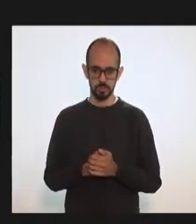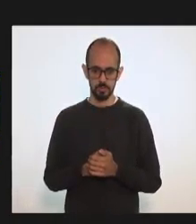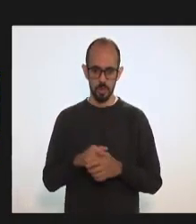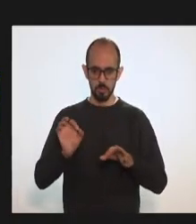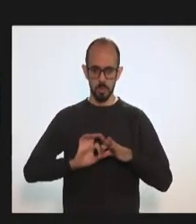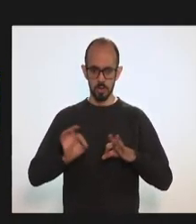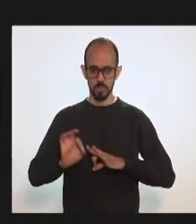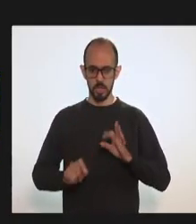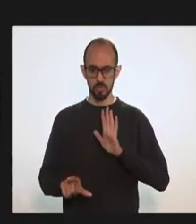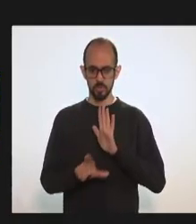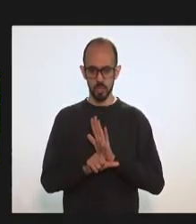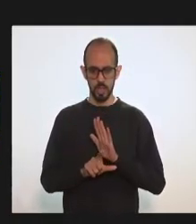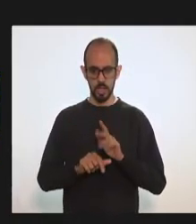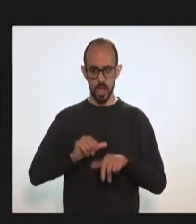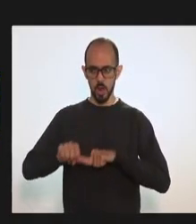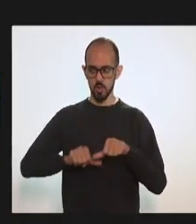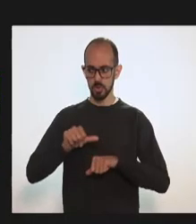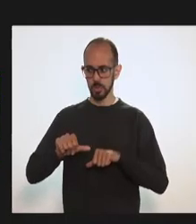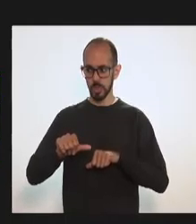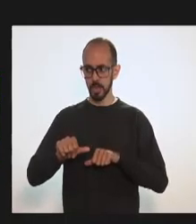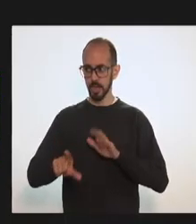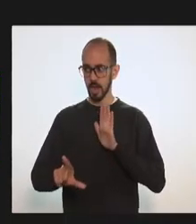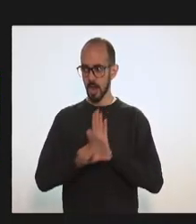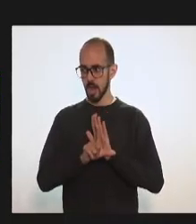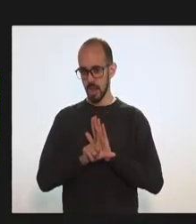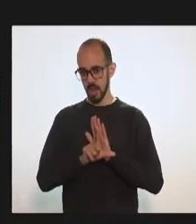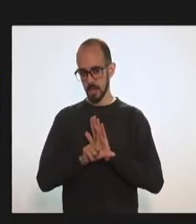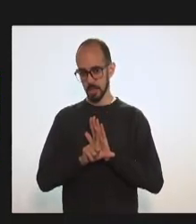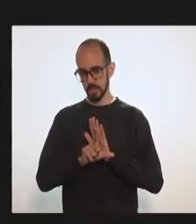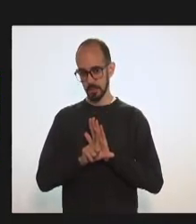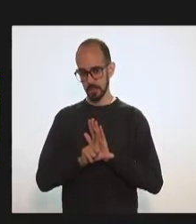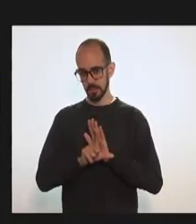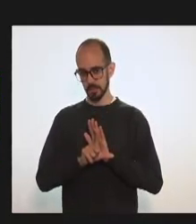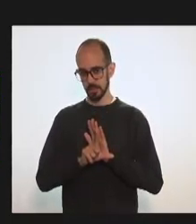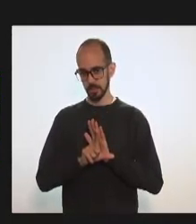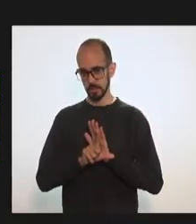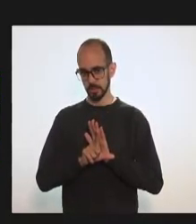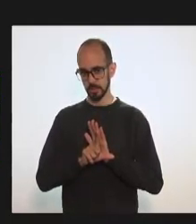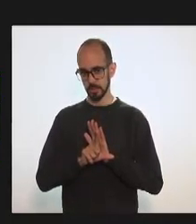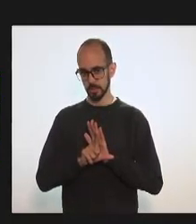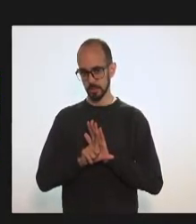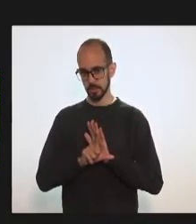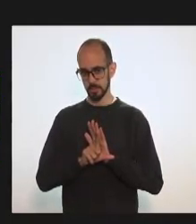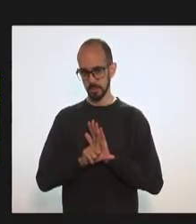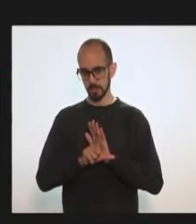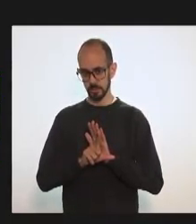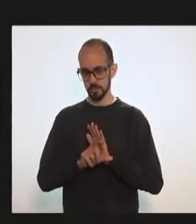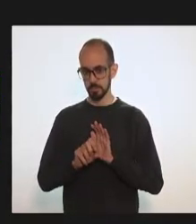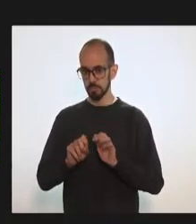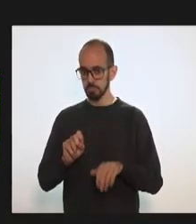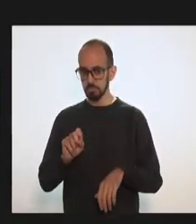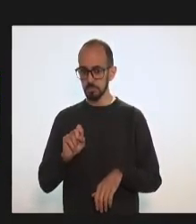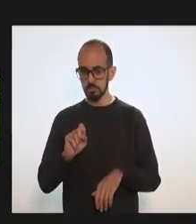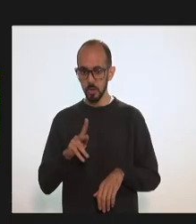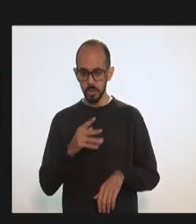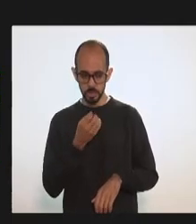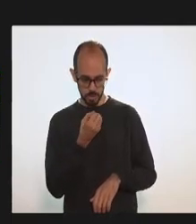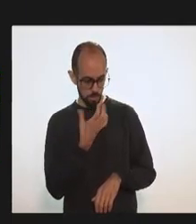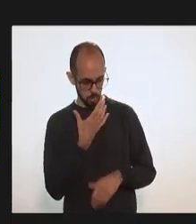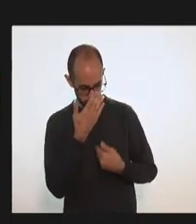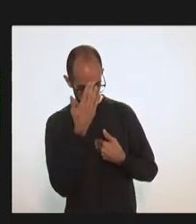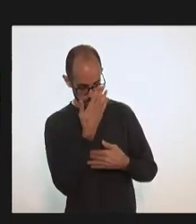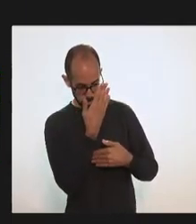já é autorizativo. O programa é autorizativo. O governo não tem obrigação de cumprir programa. É só você nem se alterar a lei. Continua sendo